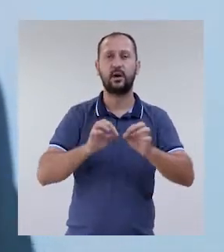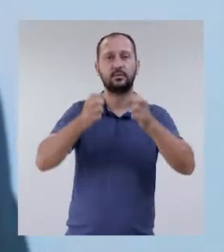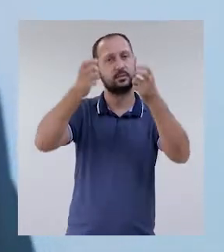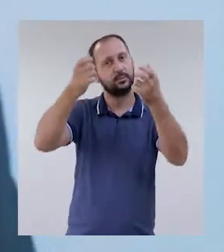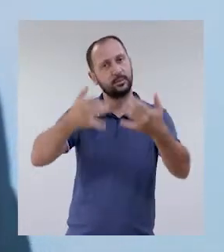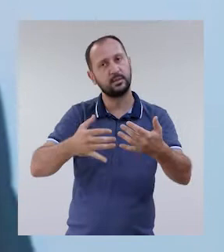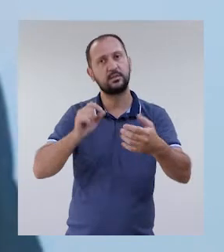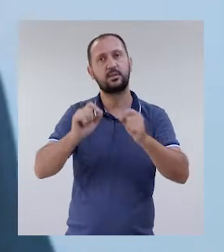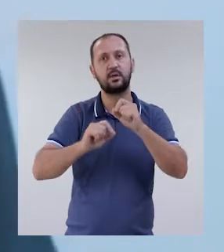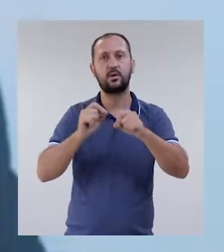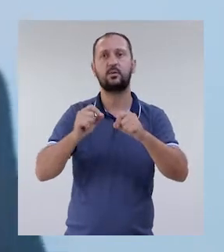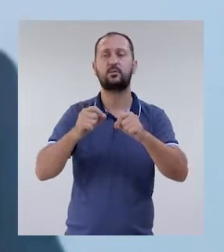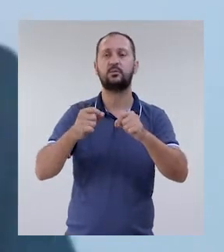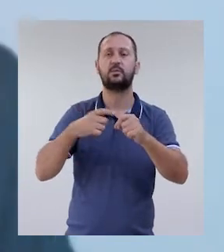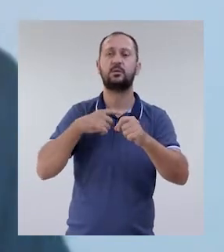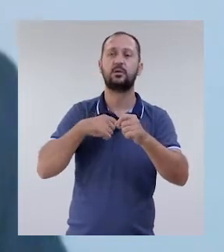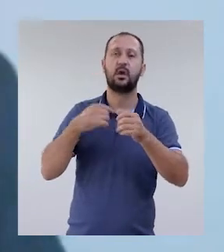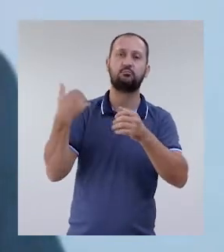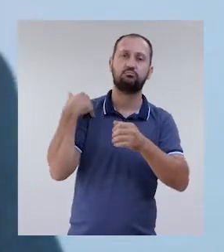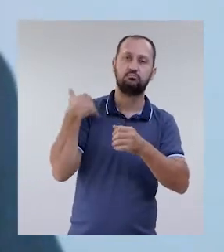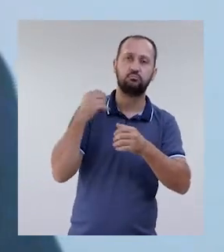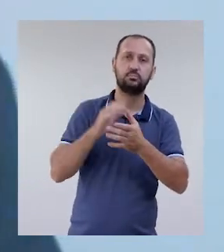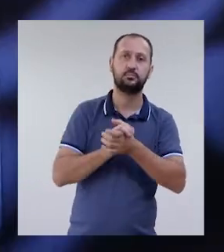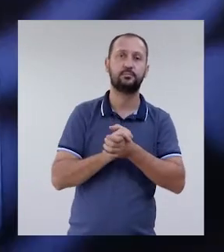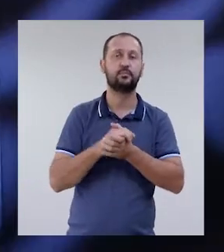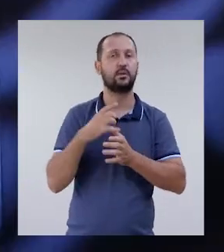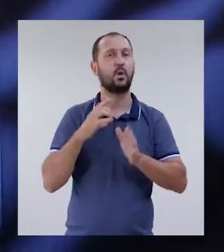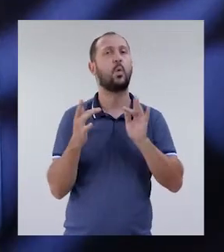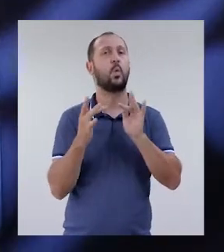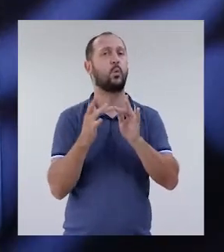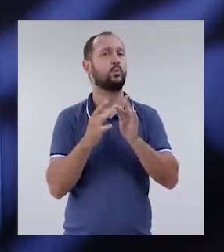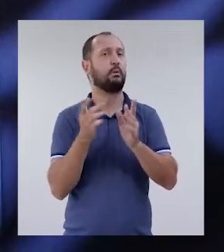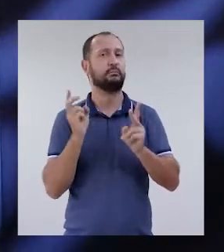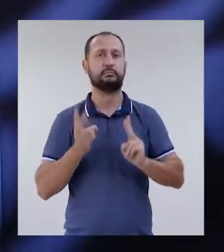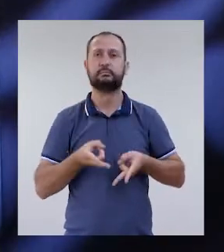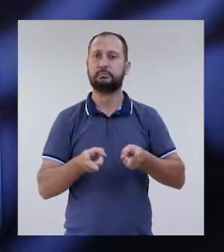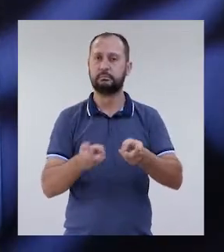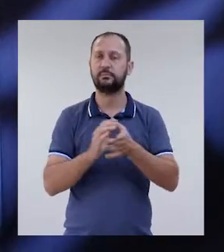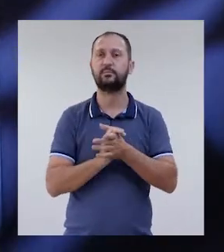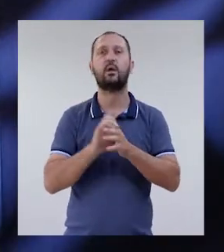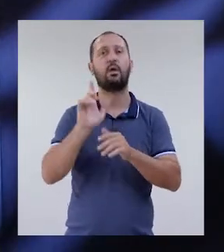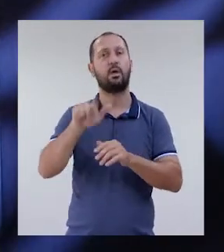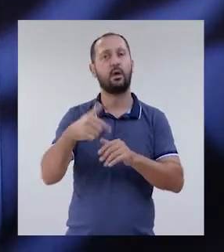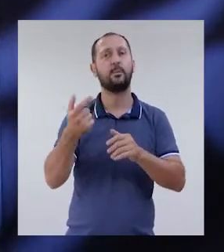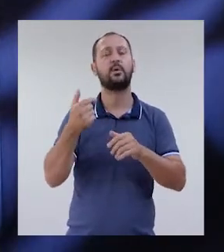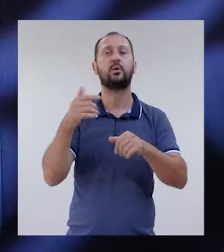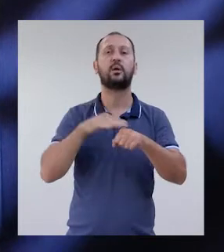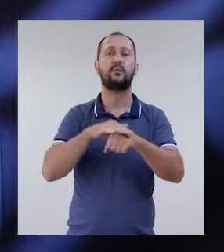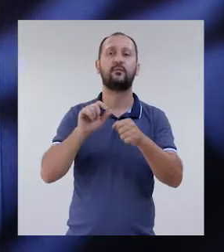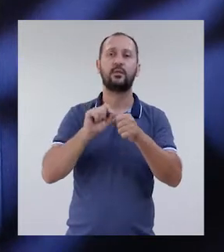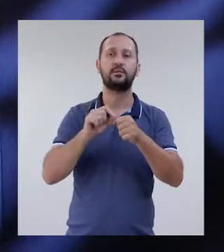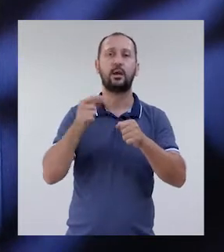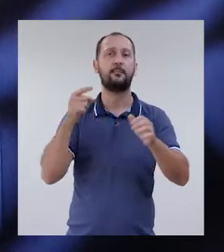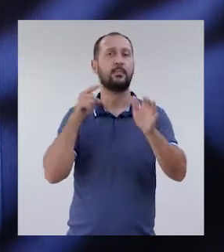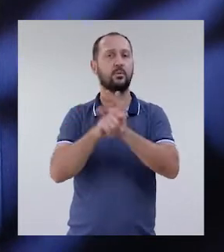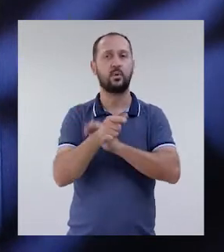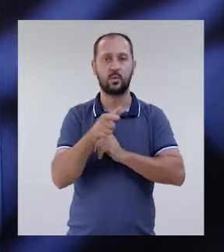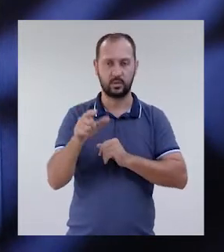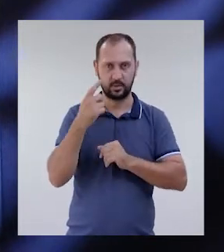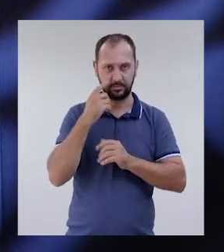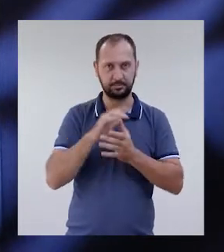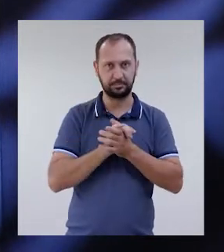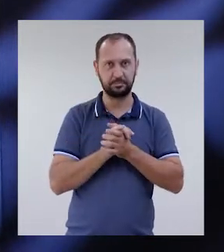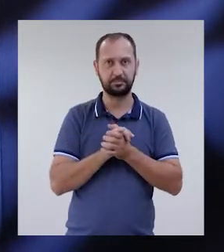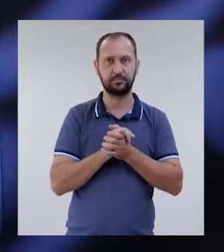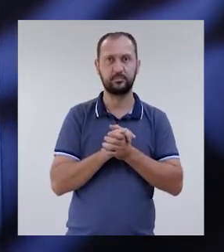as explicações, né, as suas razões. Eles mantêm um contato constante, né? É justamente sobre isso que eu quero fazer a próxima pergunta.